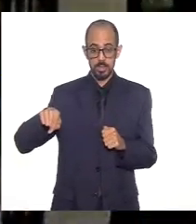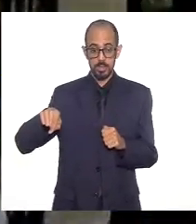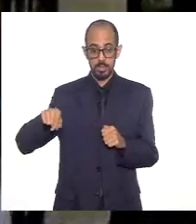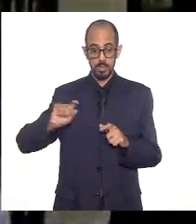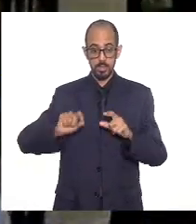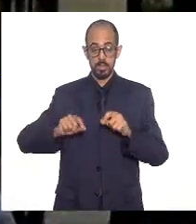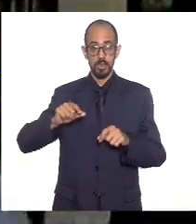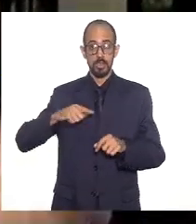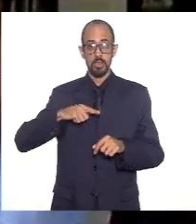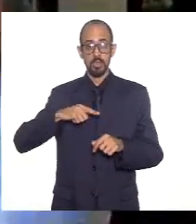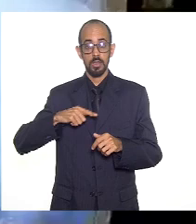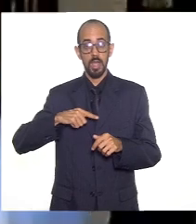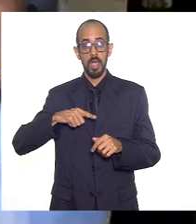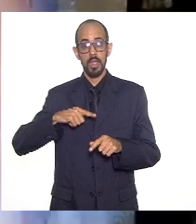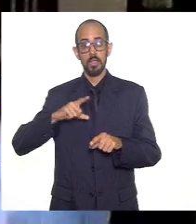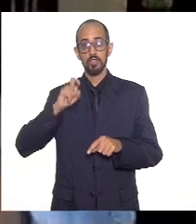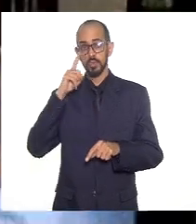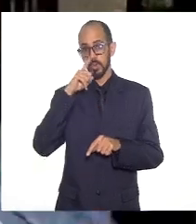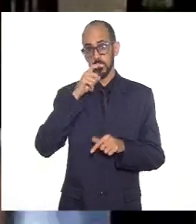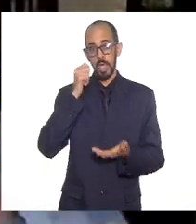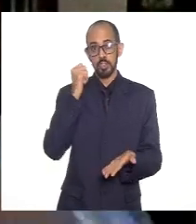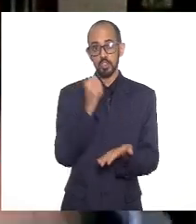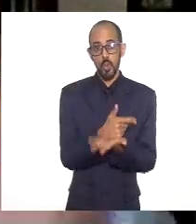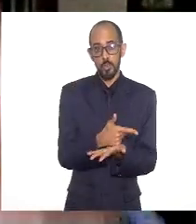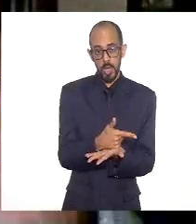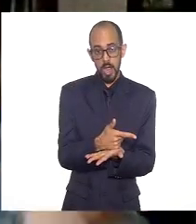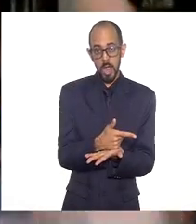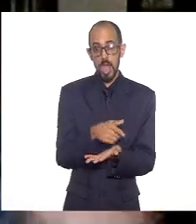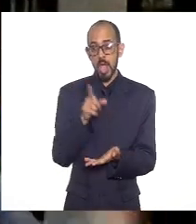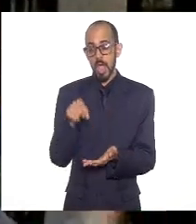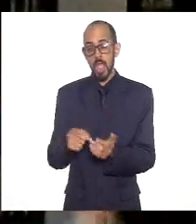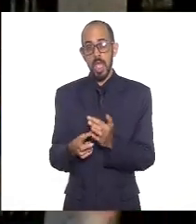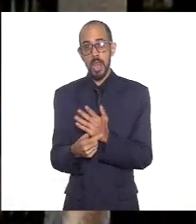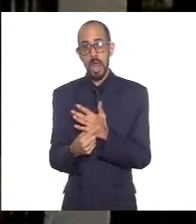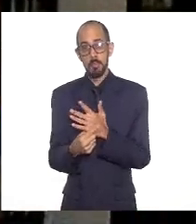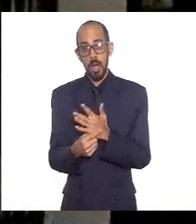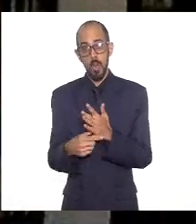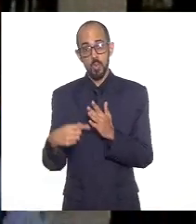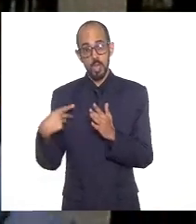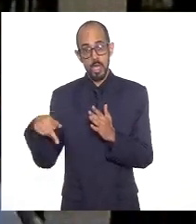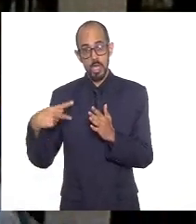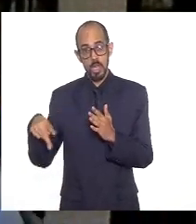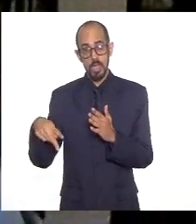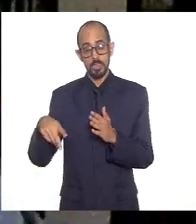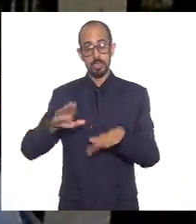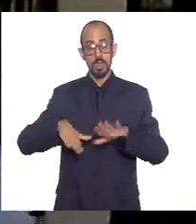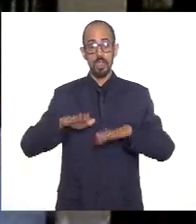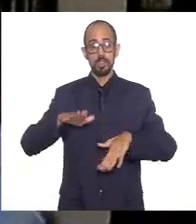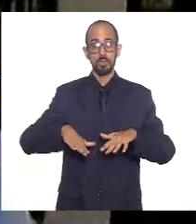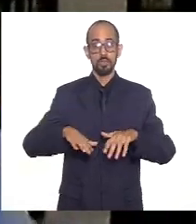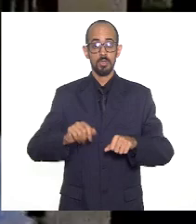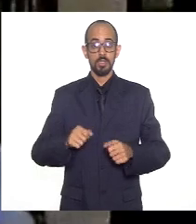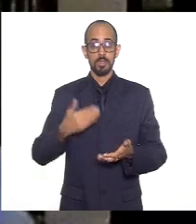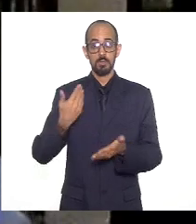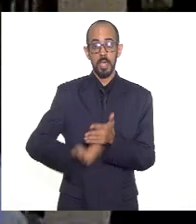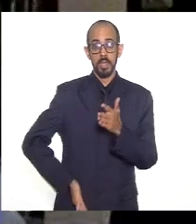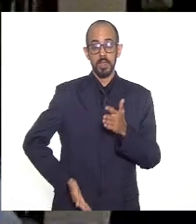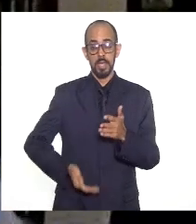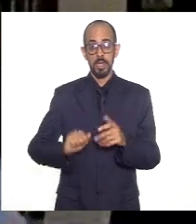o menor poder aquisitivo. A conta vai ser colocada nas mãos daqueles que, inclusive,